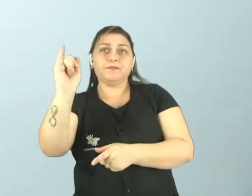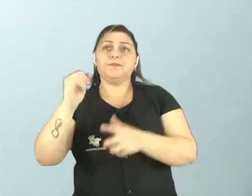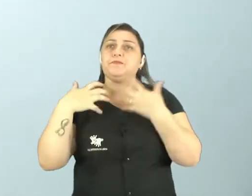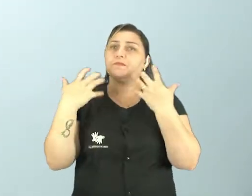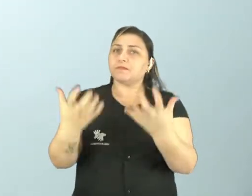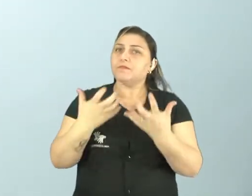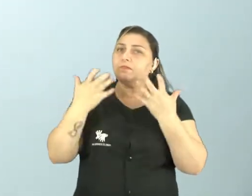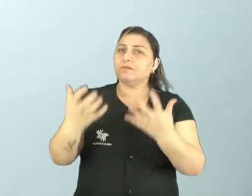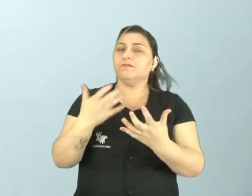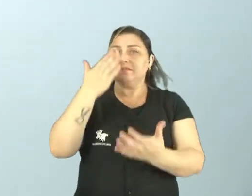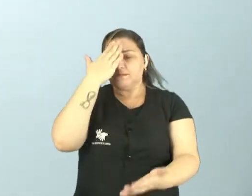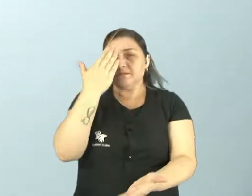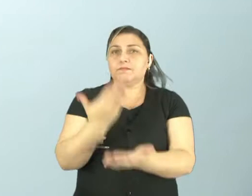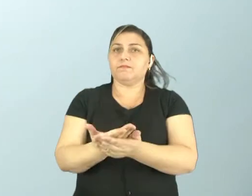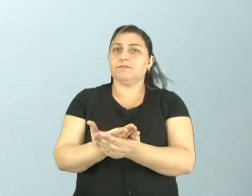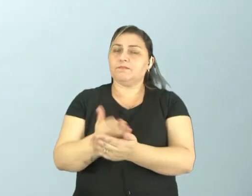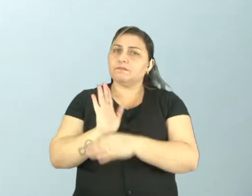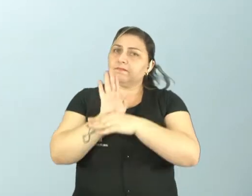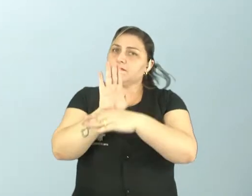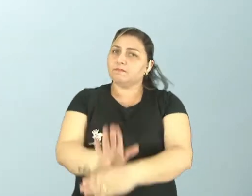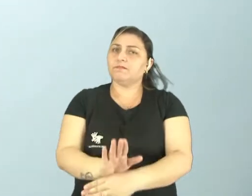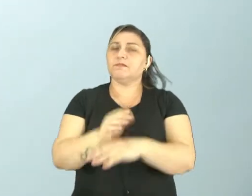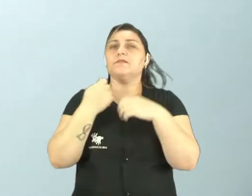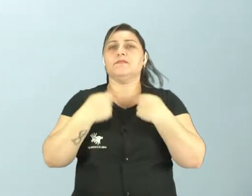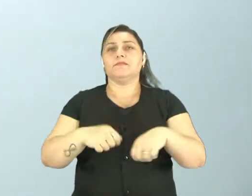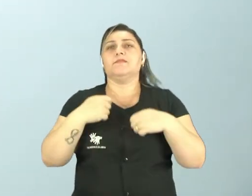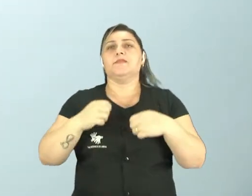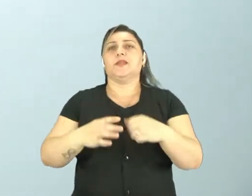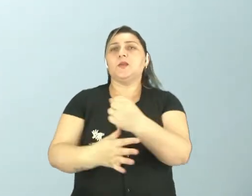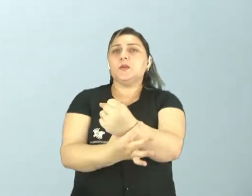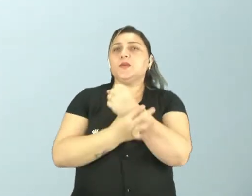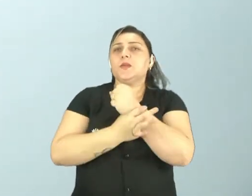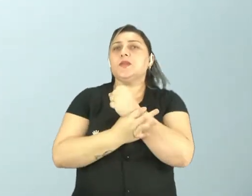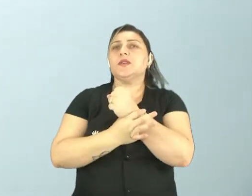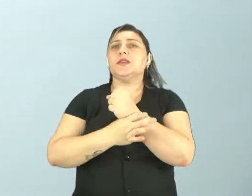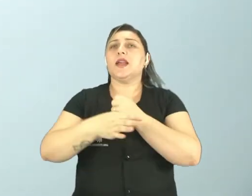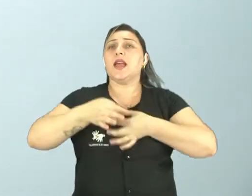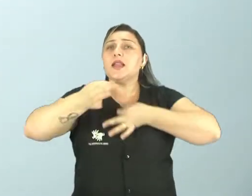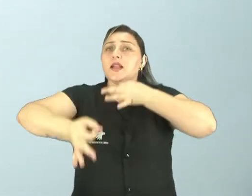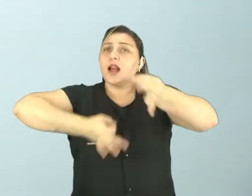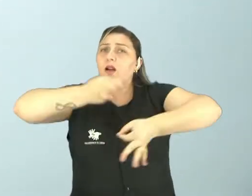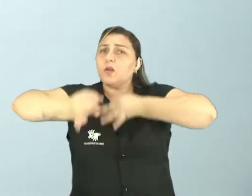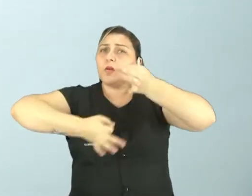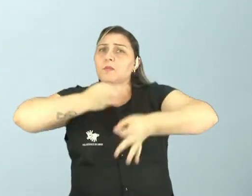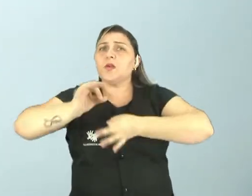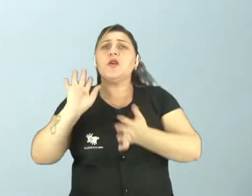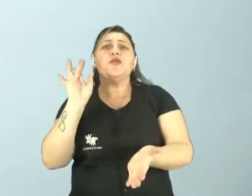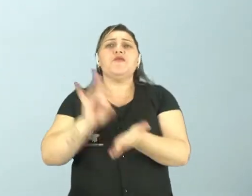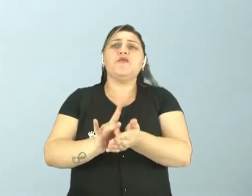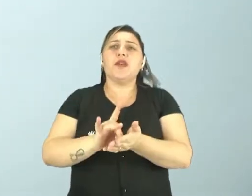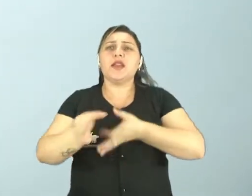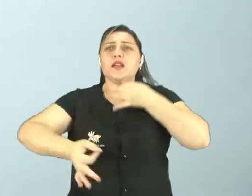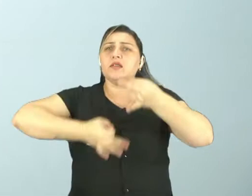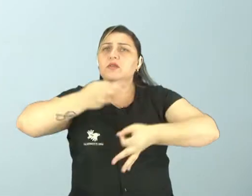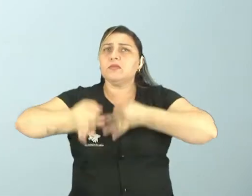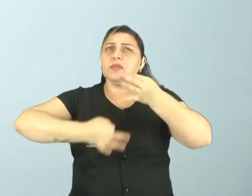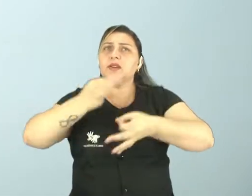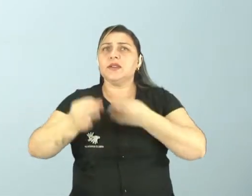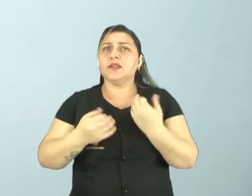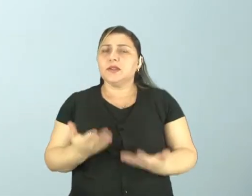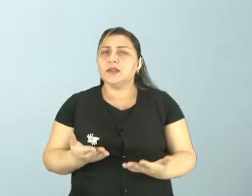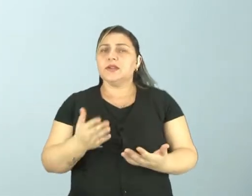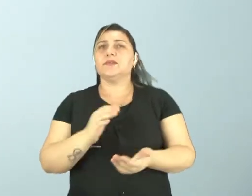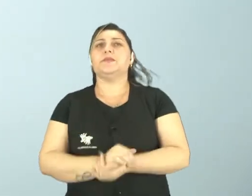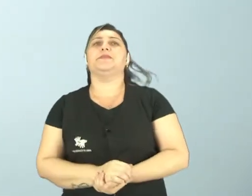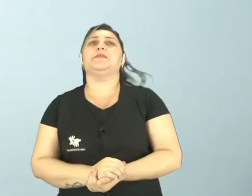queremos defender, precisa estar alicerçada em argumentos. Mas o que é de fato argumentar? O que são